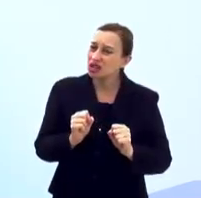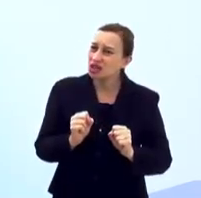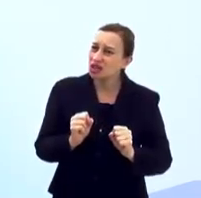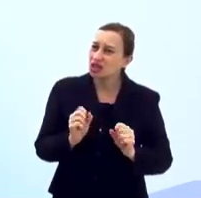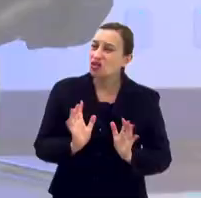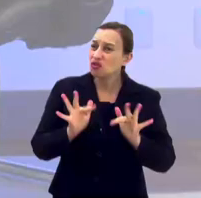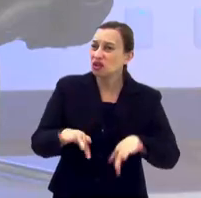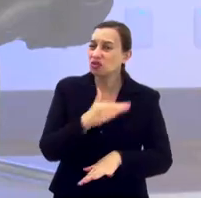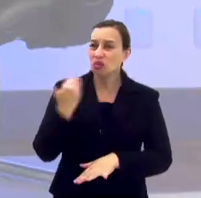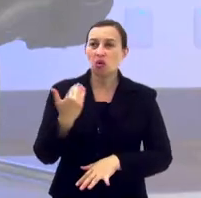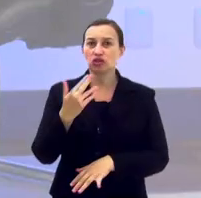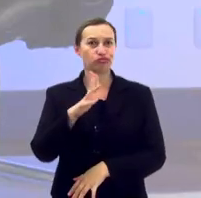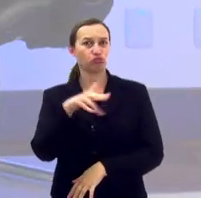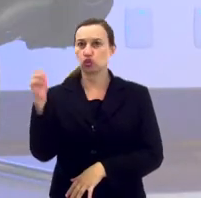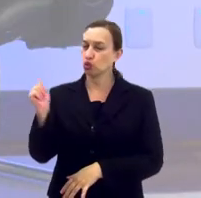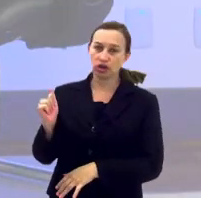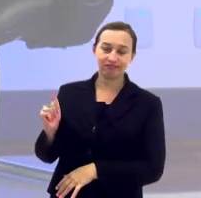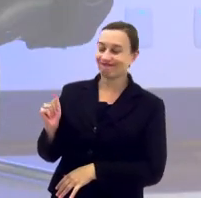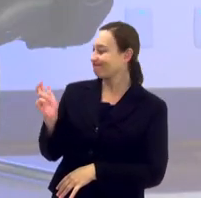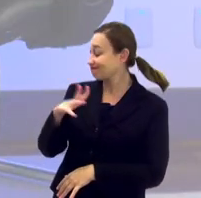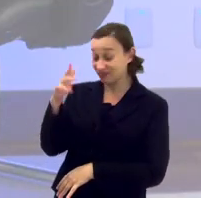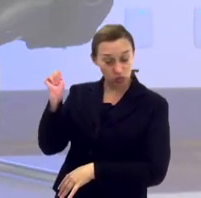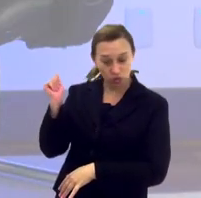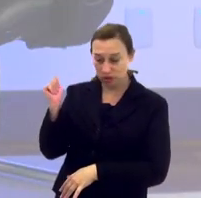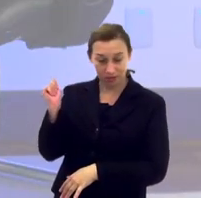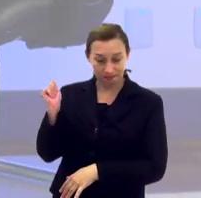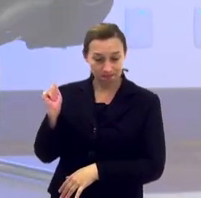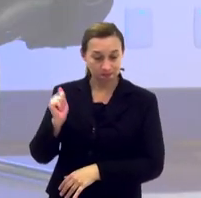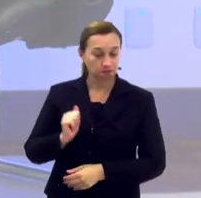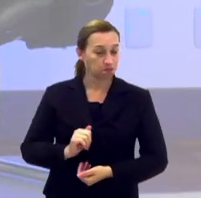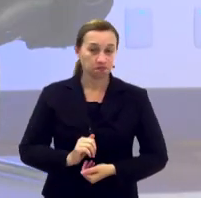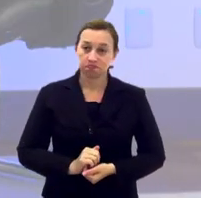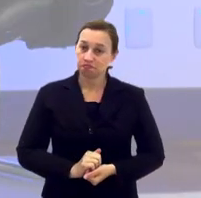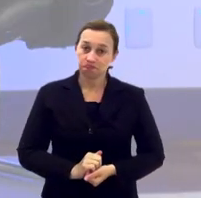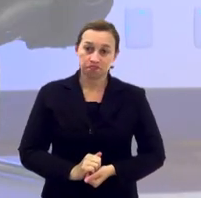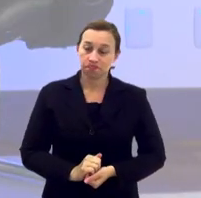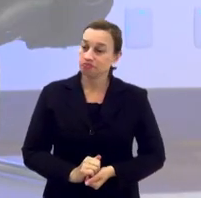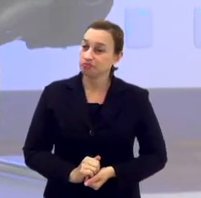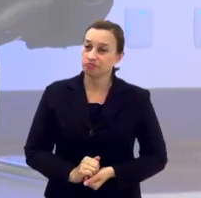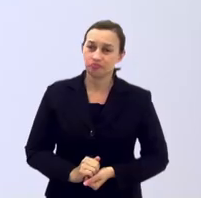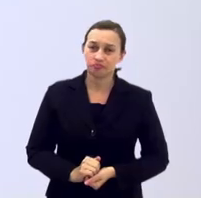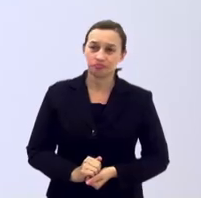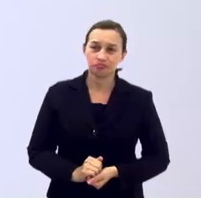que se chegou? Jamais. Jamais.